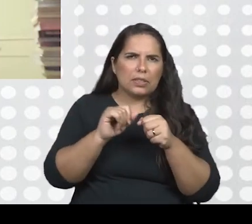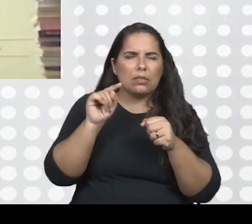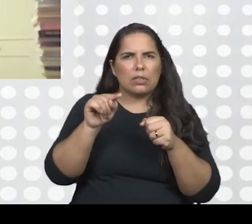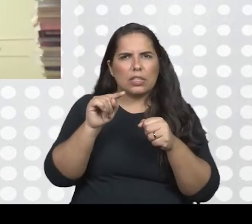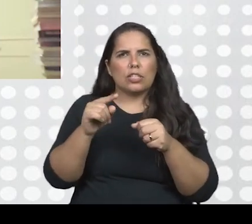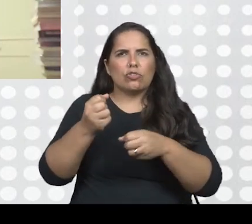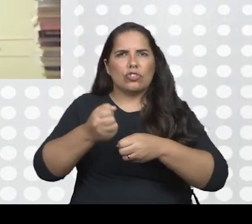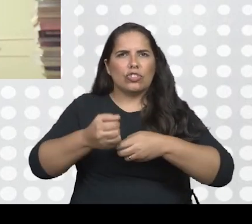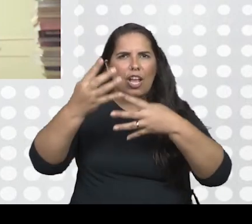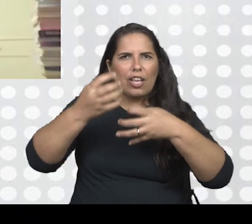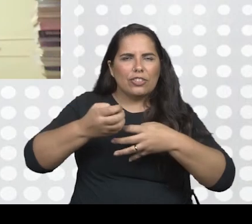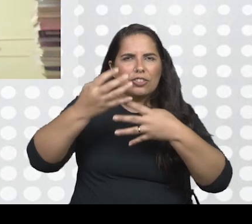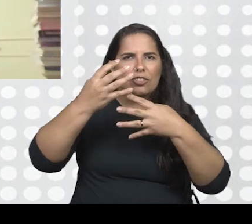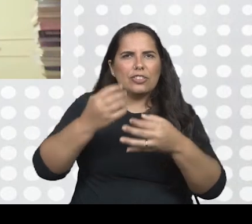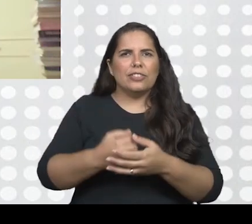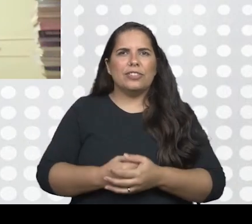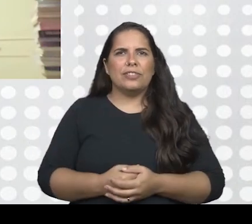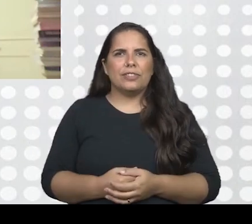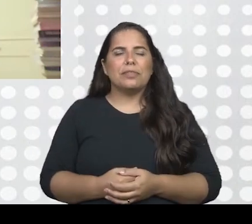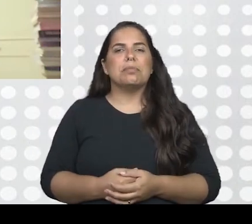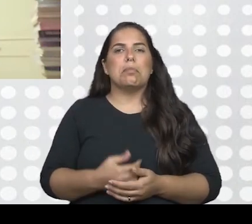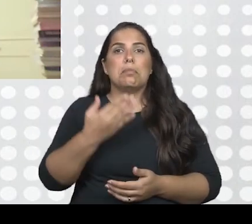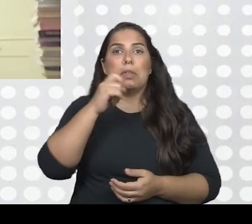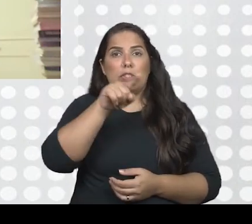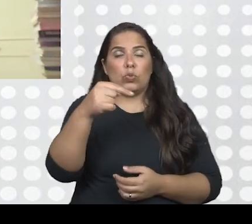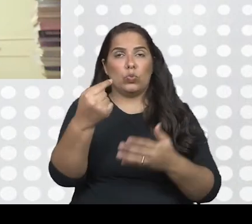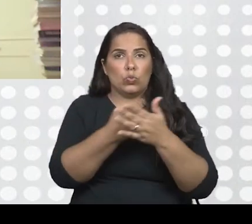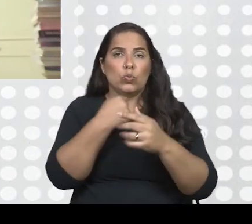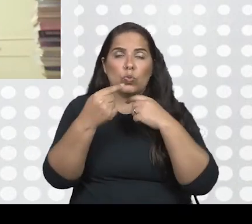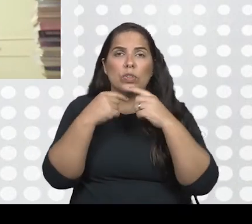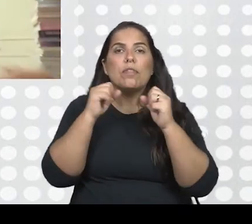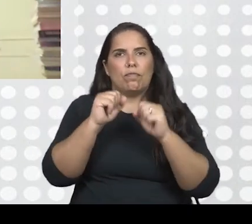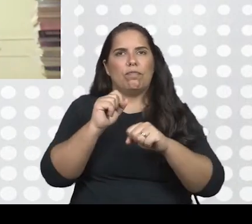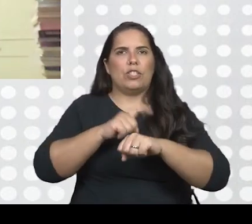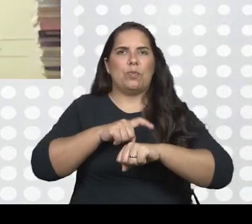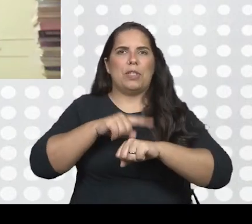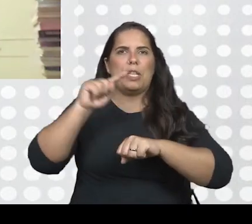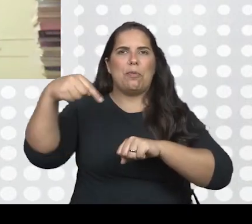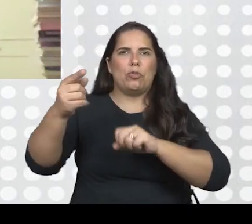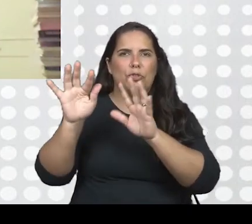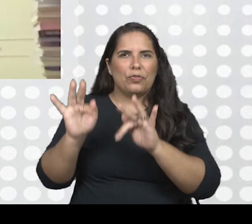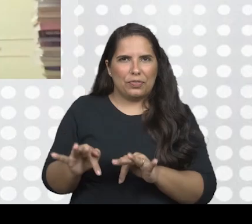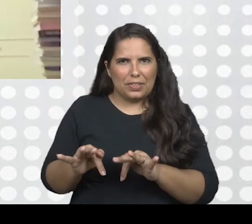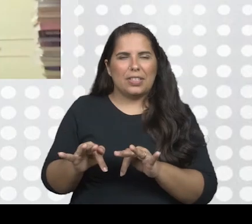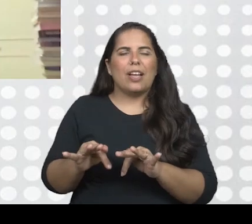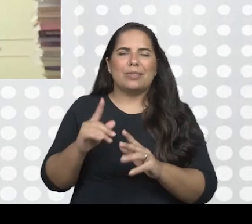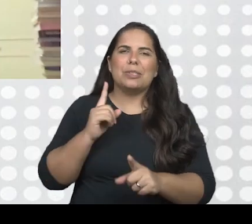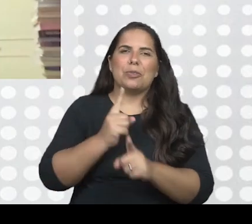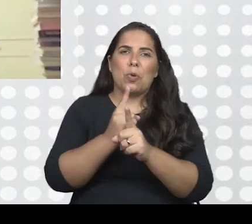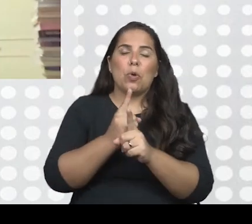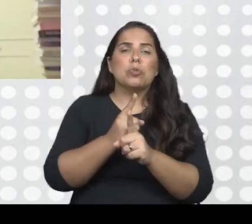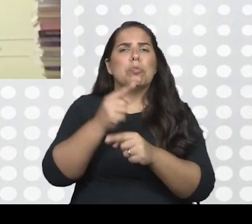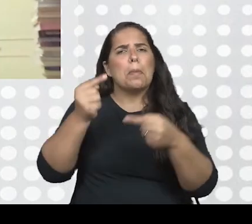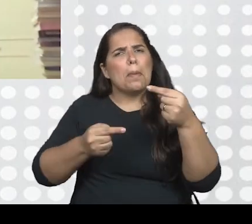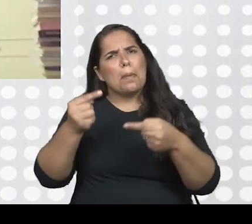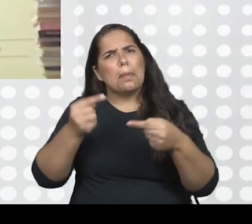nosso chat, e eu peço, quem tiver dúvidas, a gente vai ter um momento no final, né, desse nosso encontro para